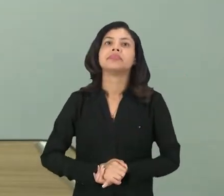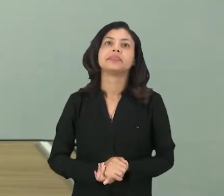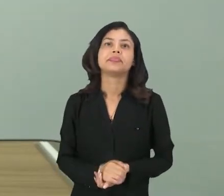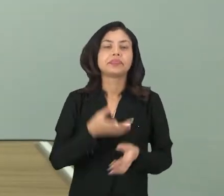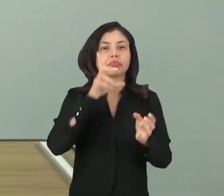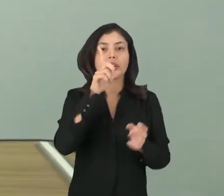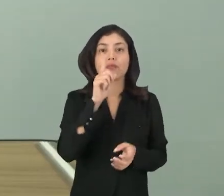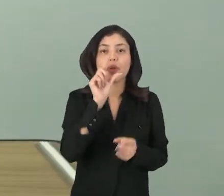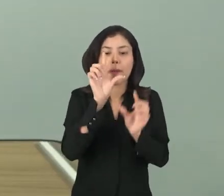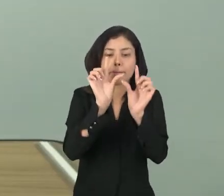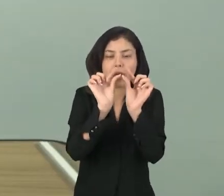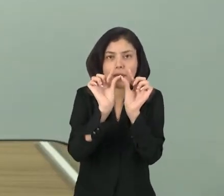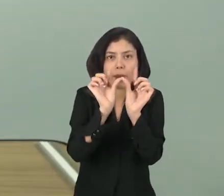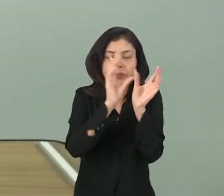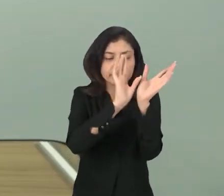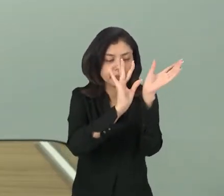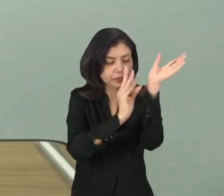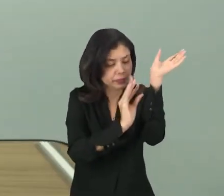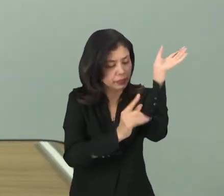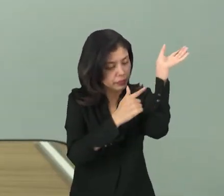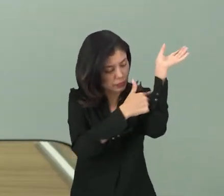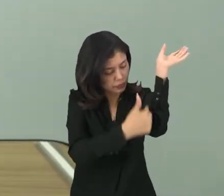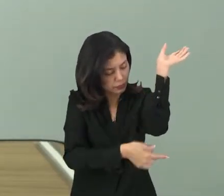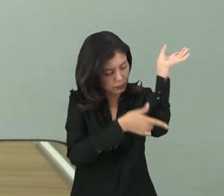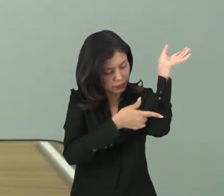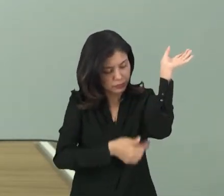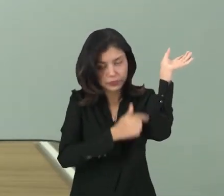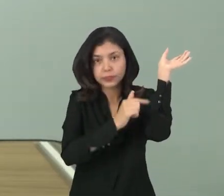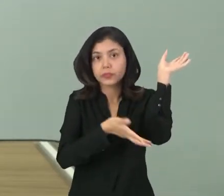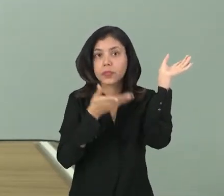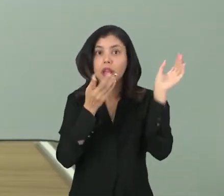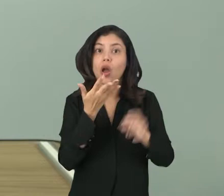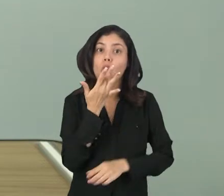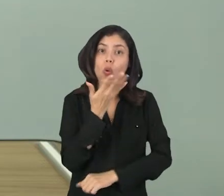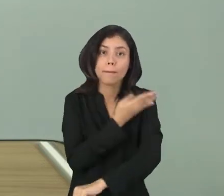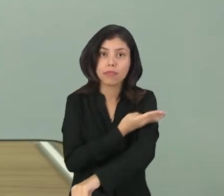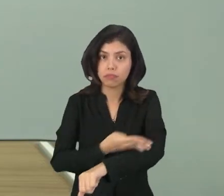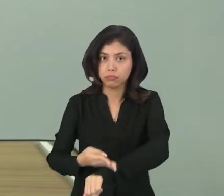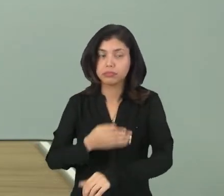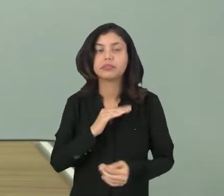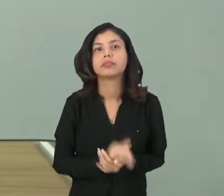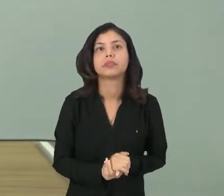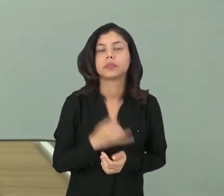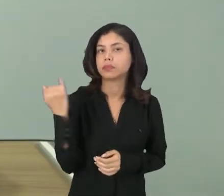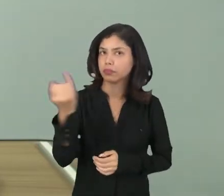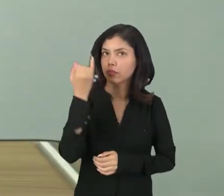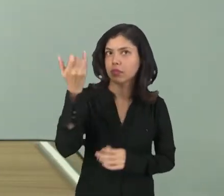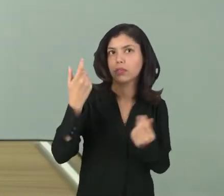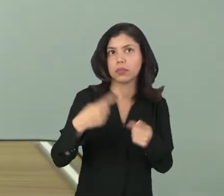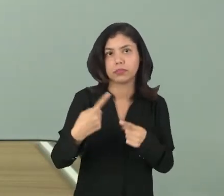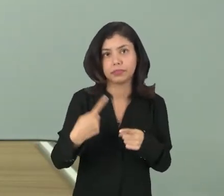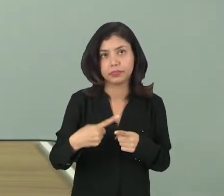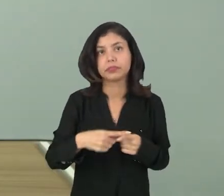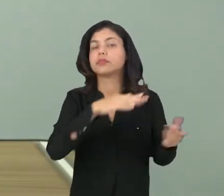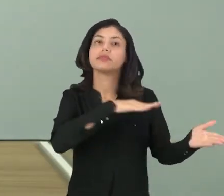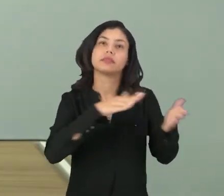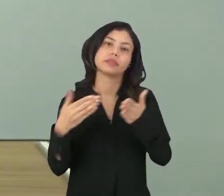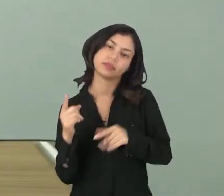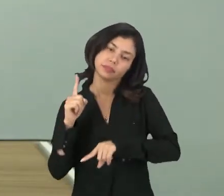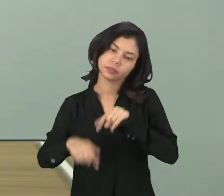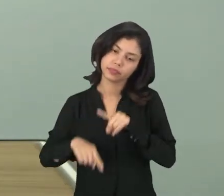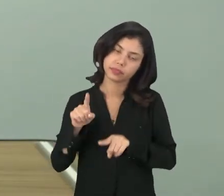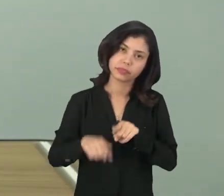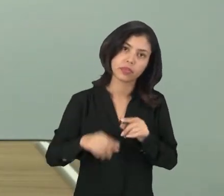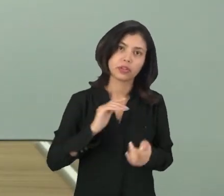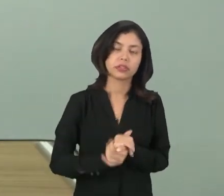um líquido, isso mesmo, é um líquido leitoso de cor branca. Esse líquido ele é muito precioso porque a partir dele ele é a